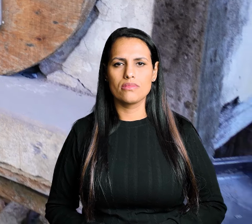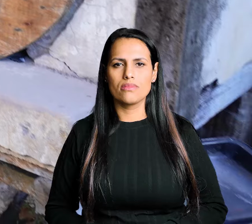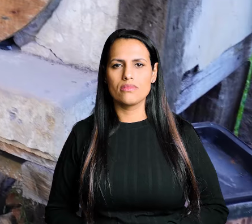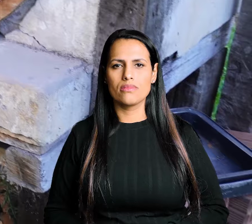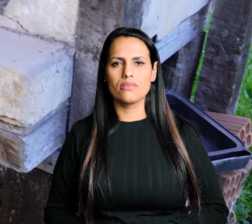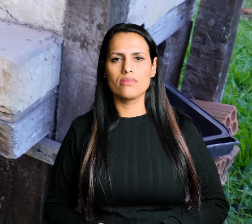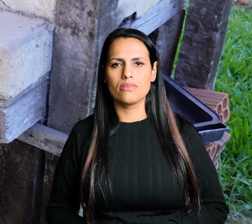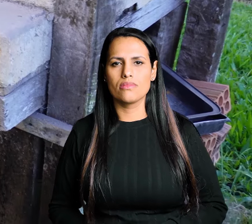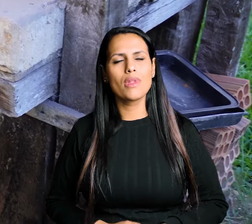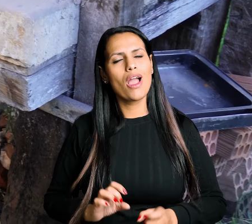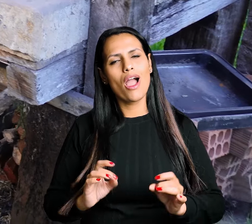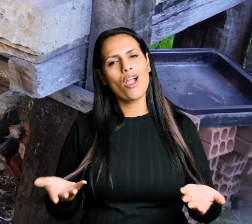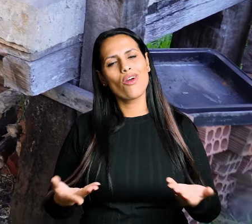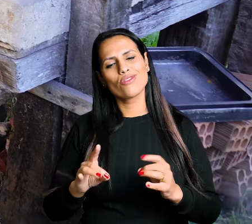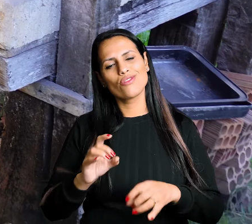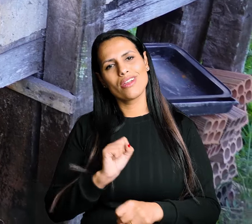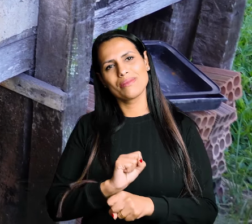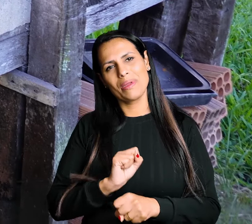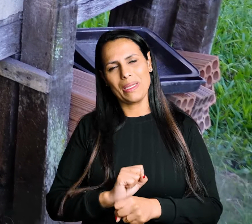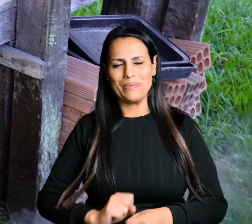Agora é só nós aguardar.